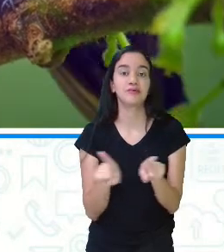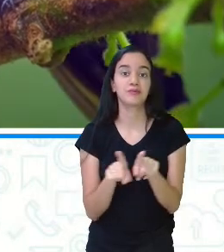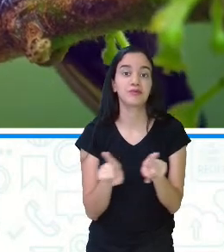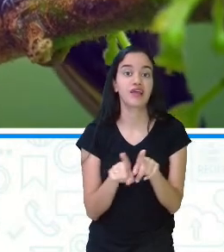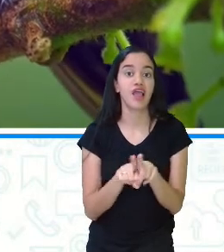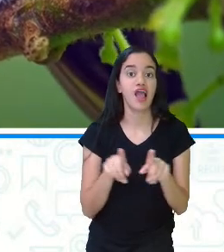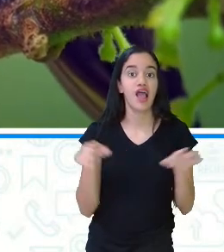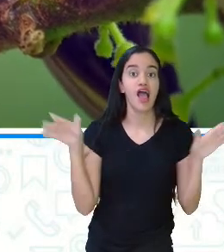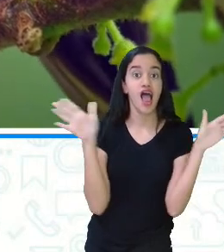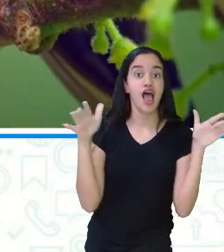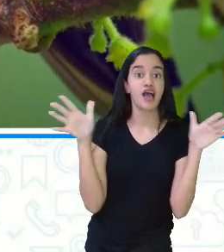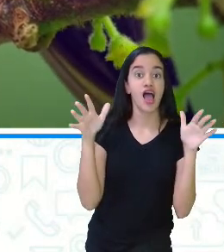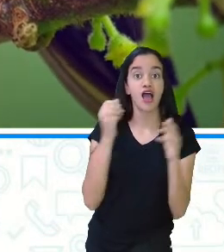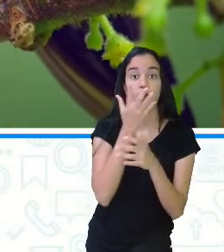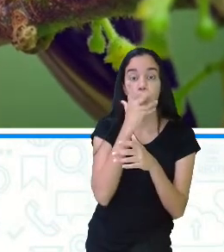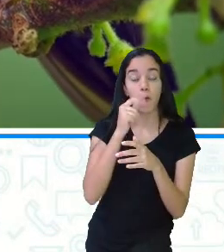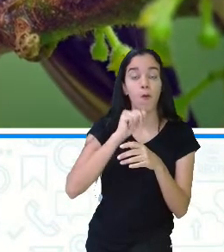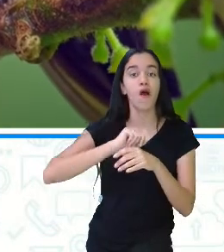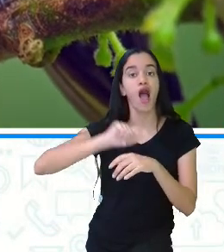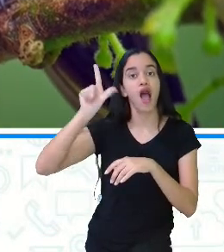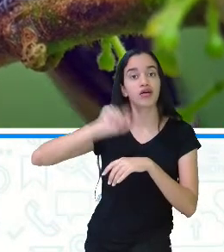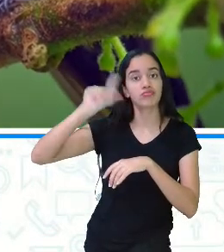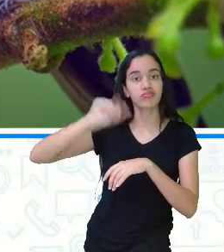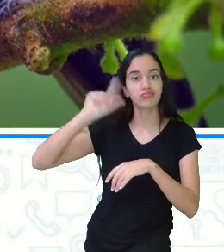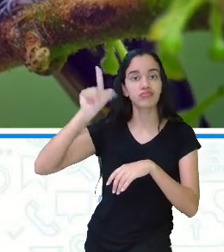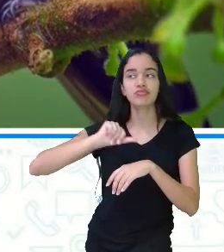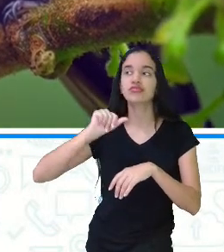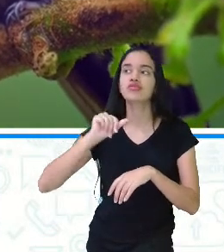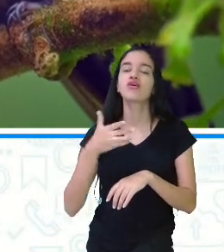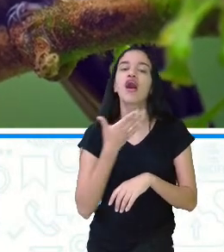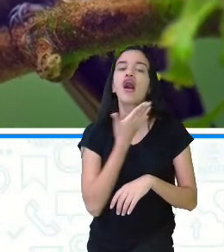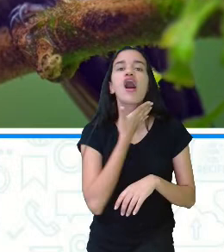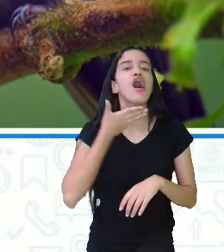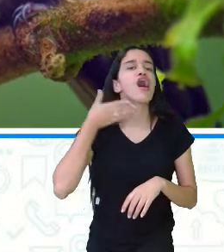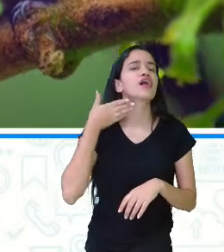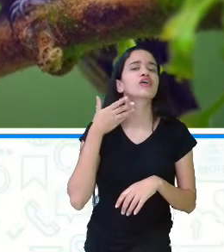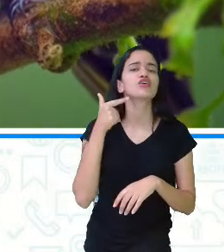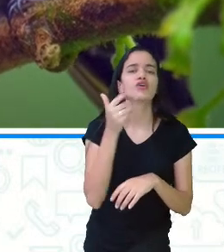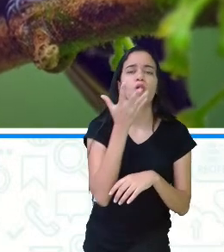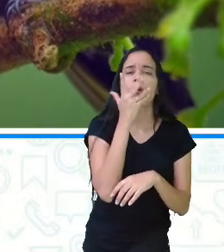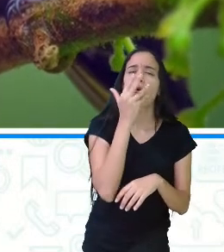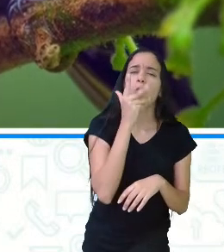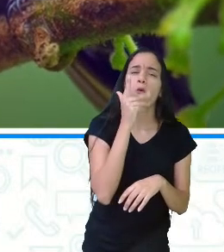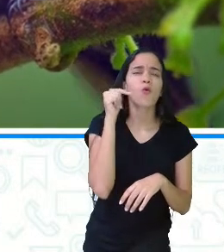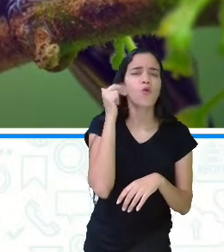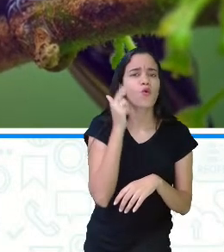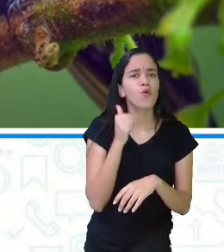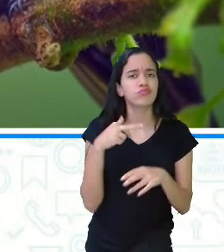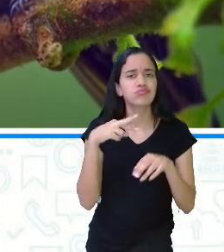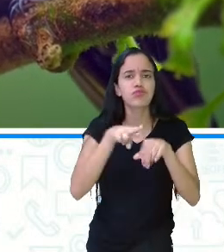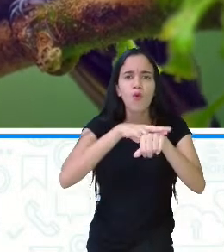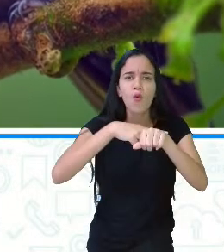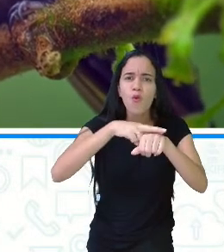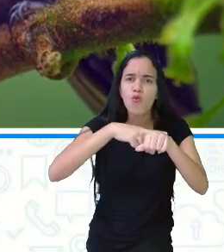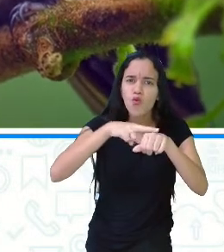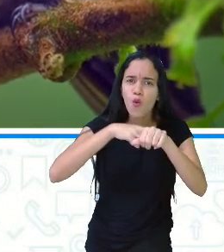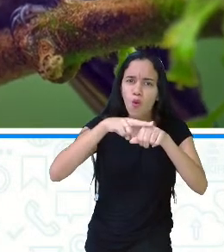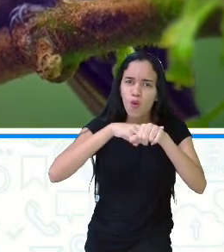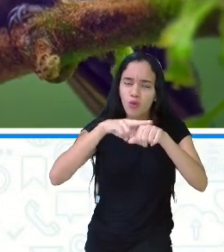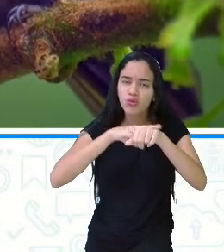já do topo da cabeça é azul, aqui do papo é um roxo cintilante, professora Márcia.